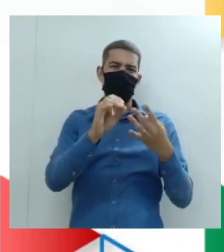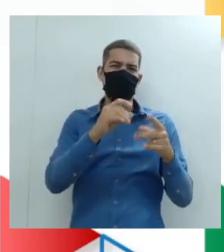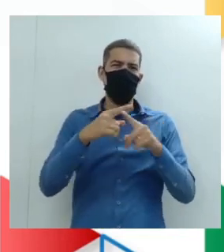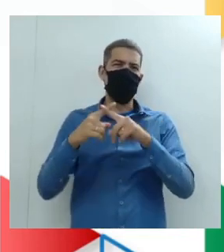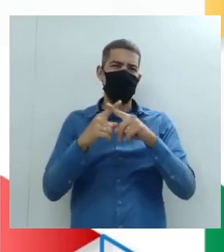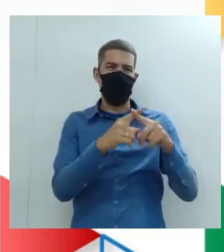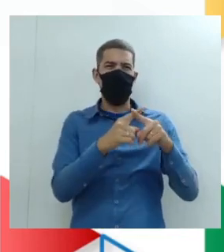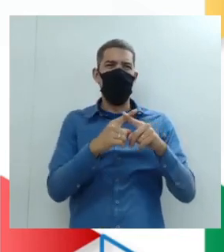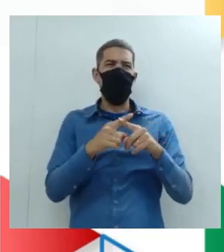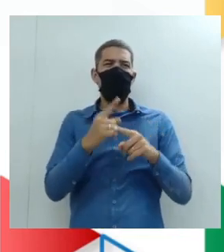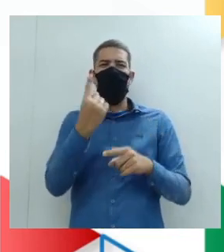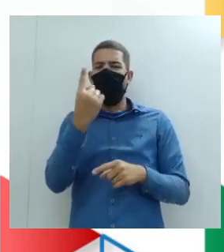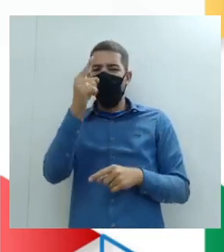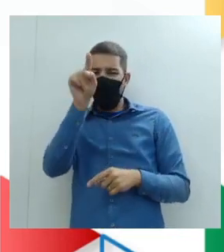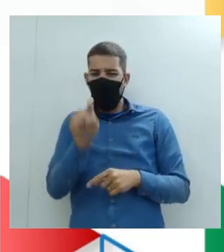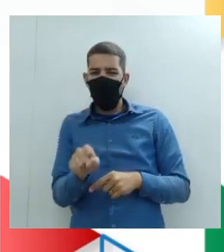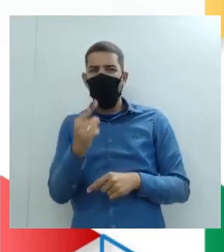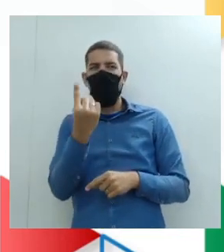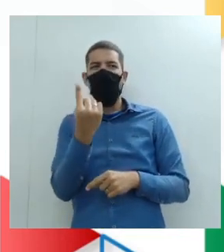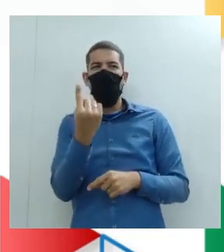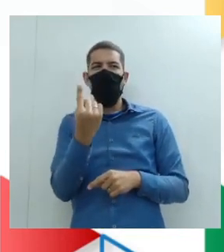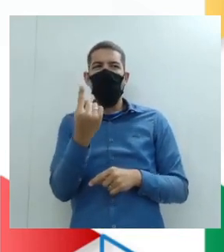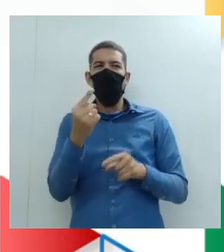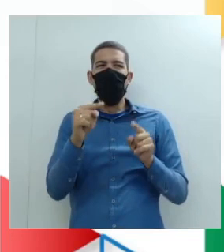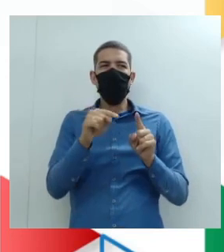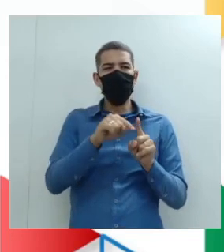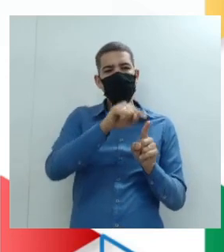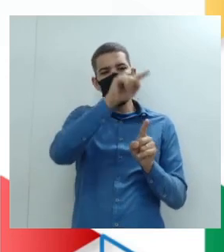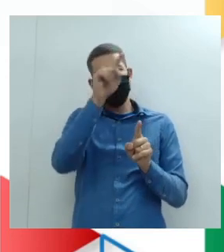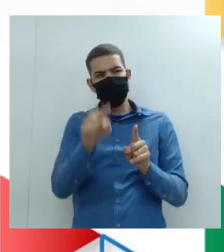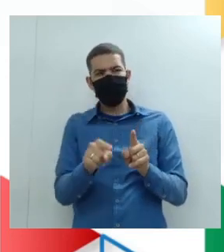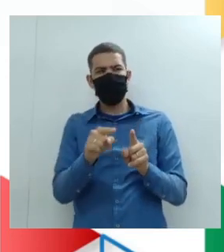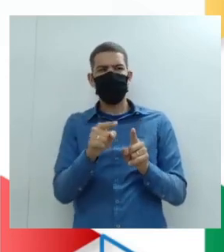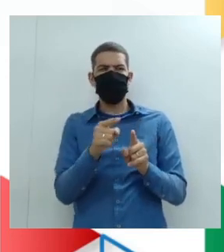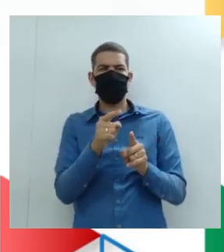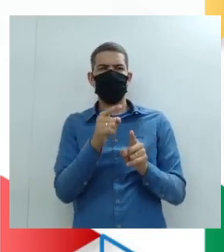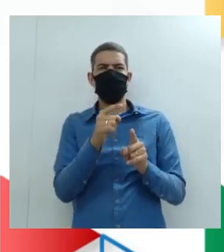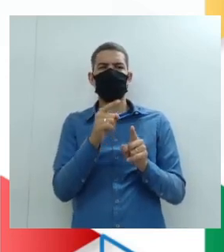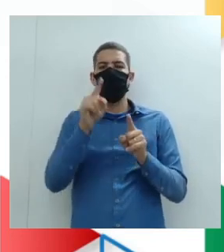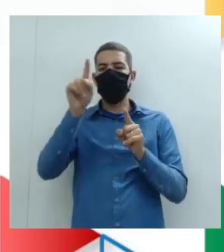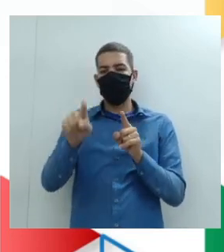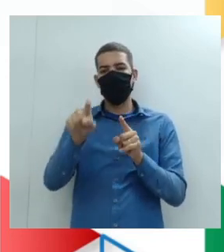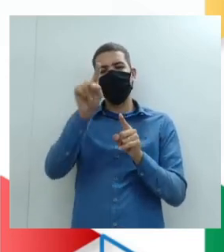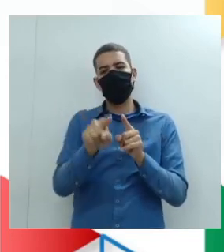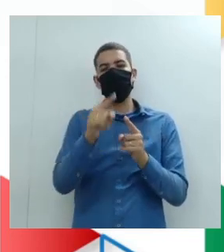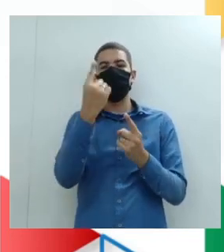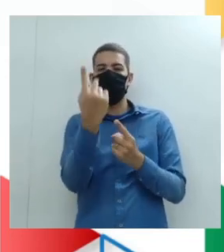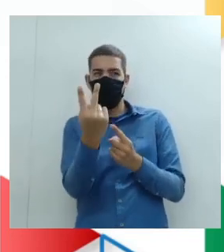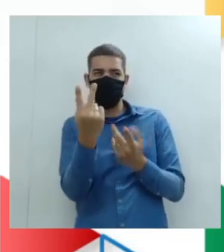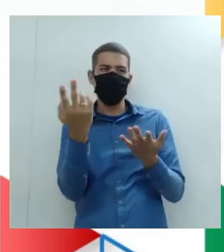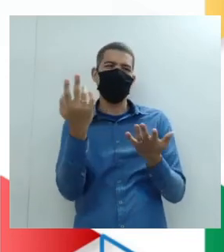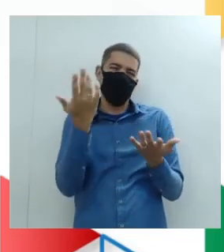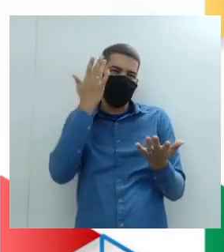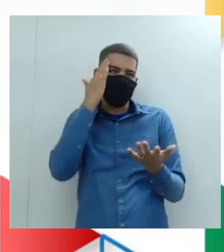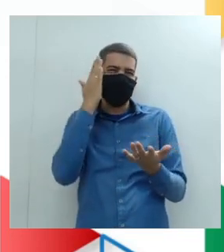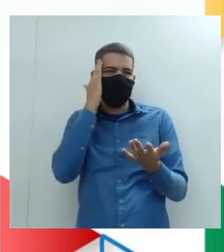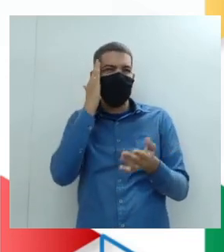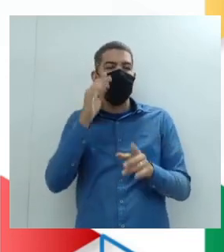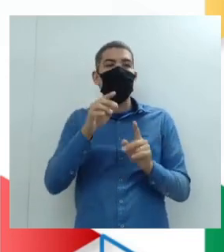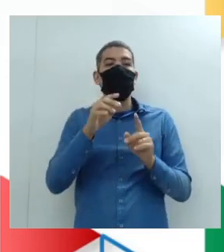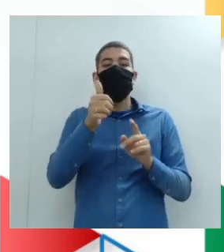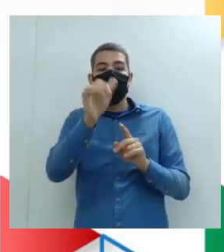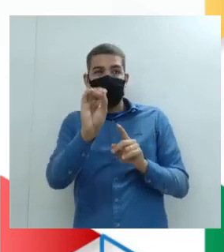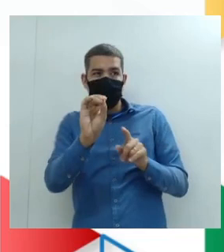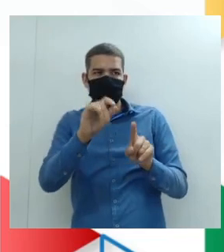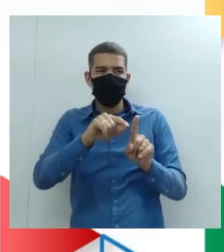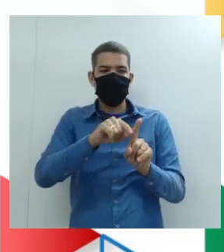Então, um risquinho valia 1, 2 risquinhos, 2 unidades, e assim ia. E quando chegava no número 10,